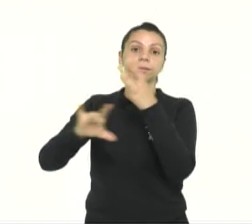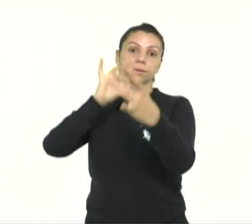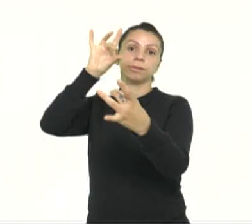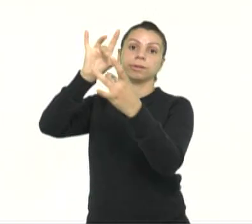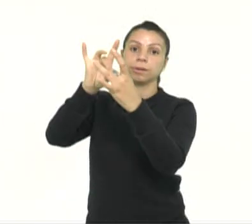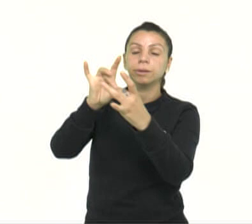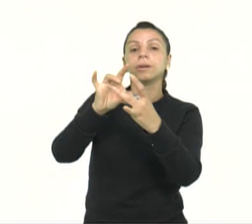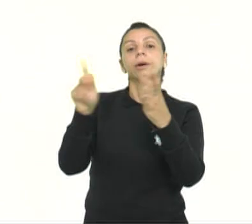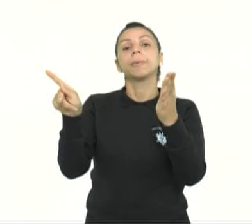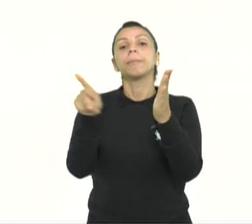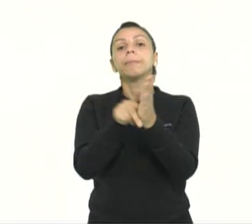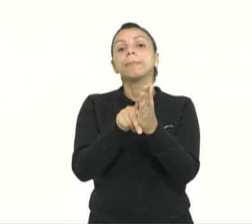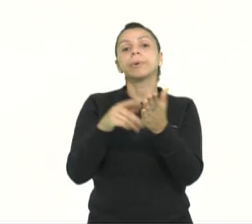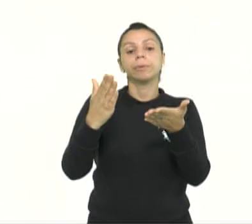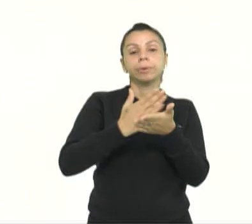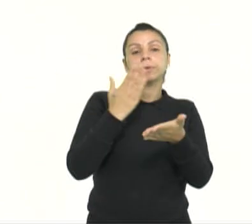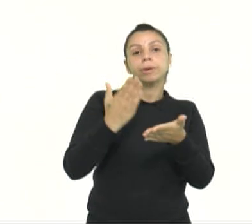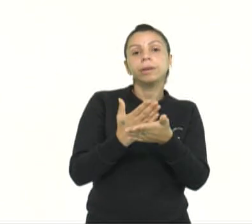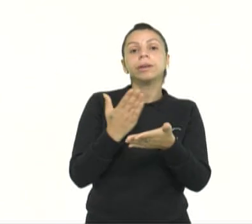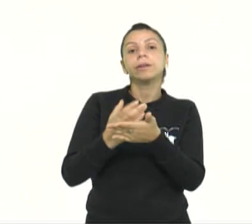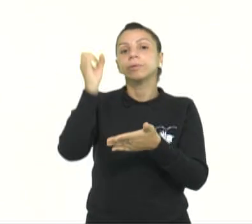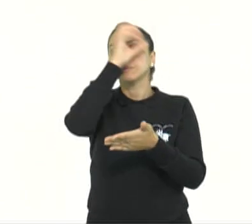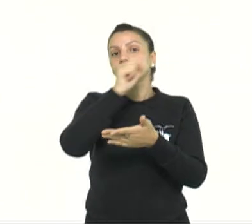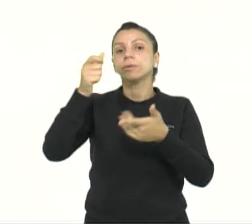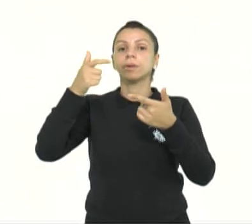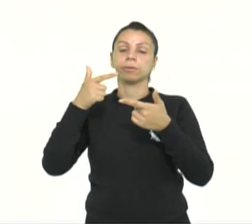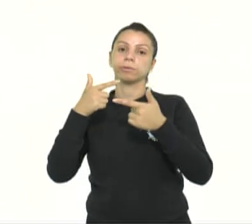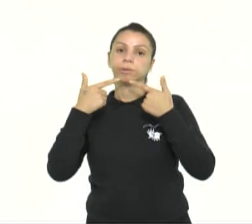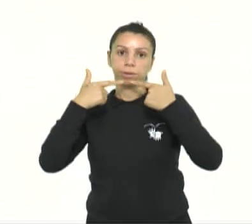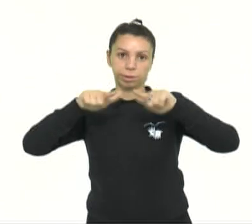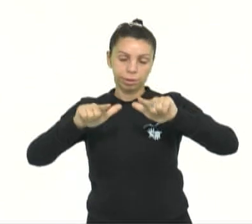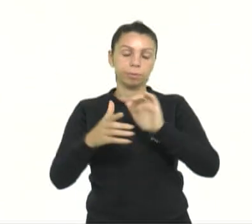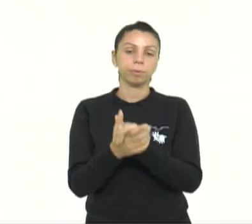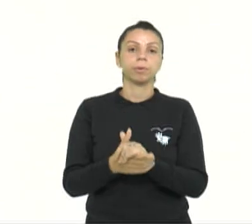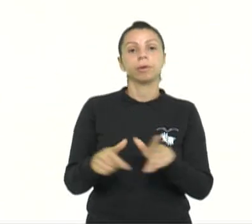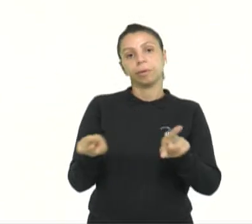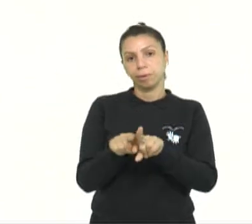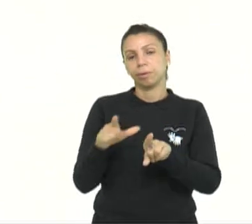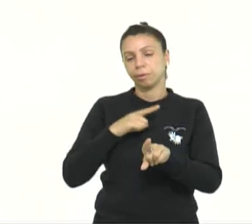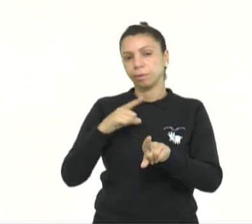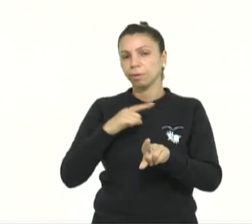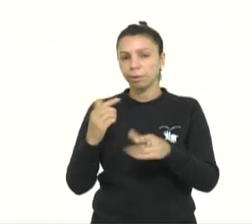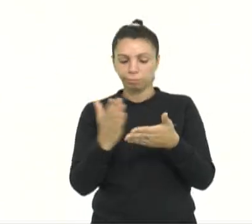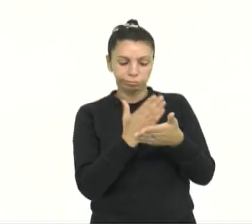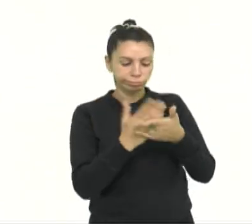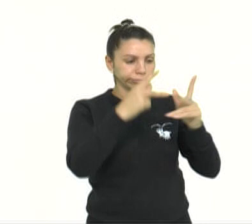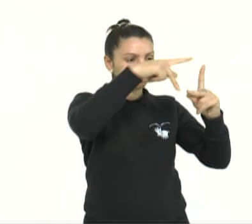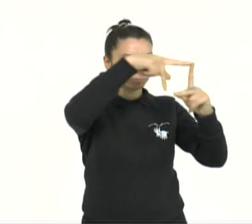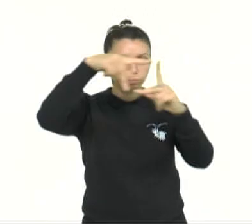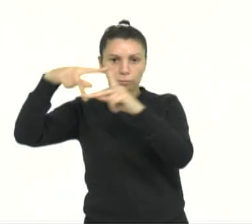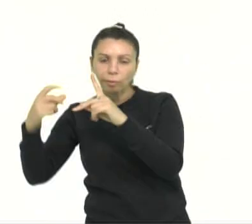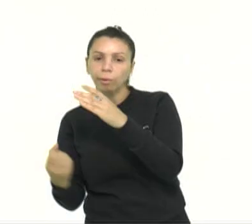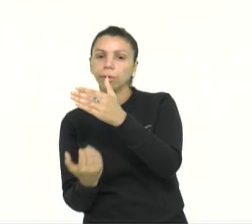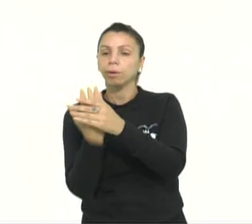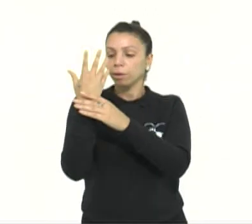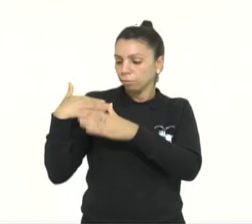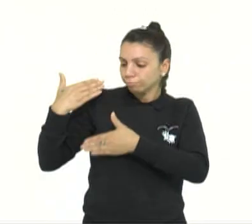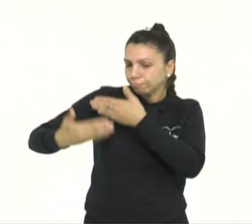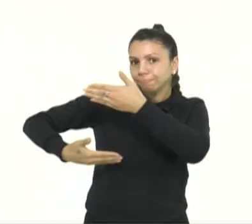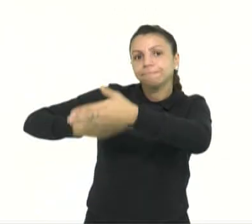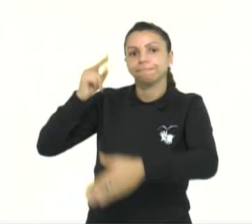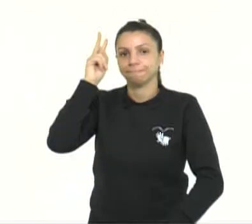livros de aprendizagem de idiomas. Então, o que a gente fez foi uma história em quadrinhos, a gente criou personagens e desenvolveu uma